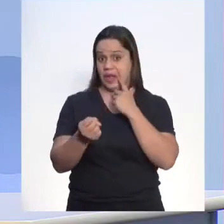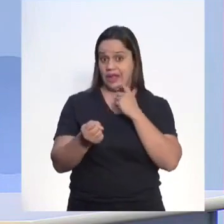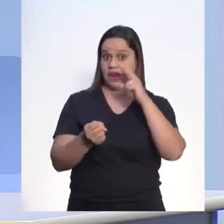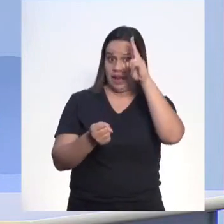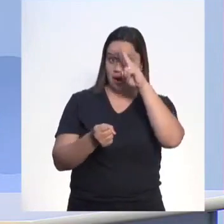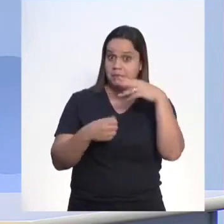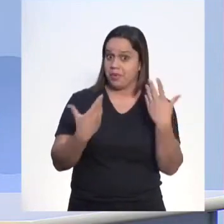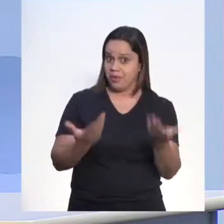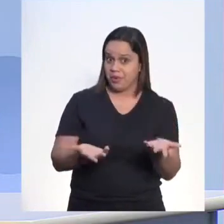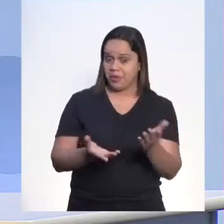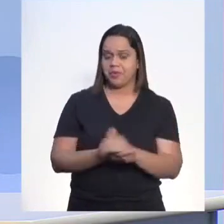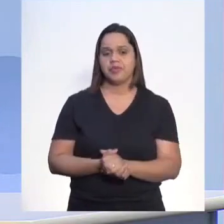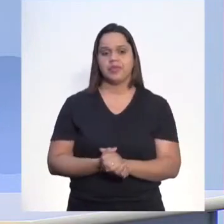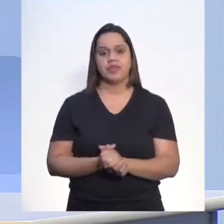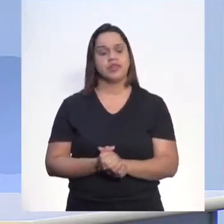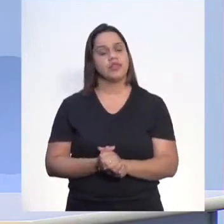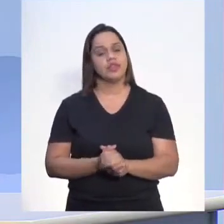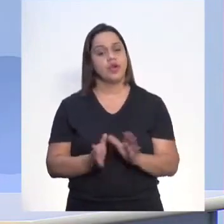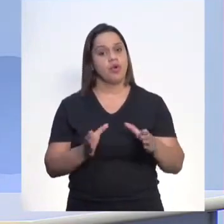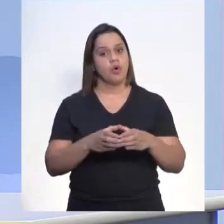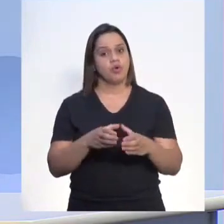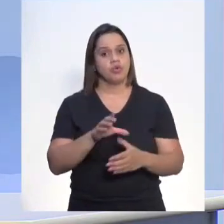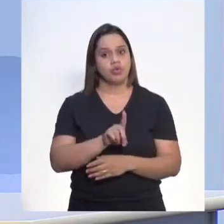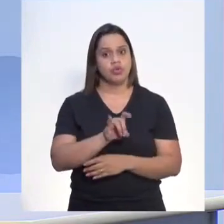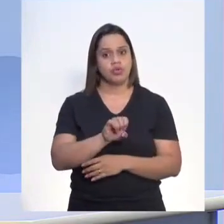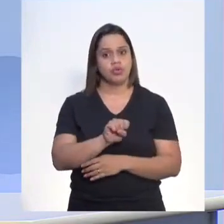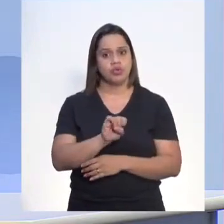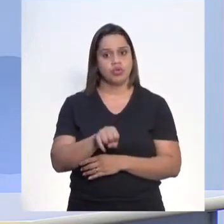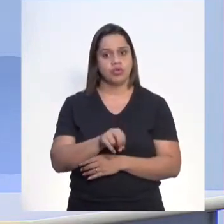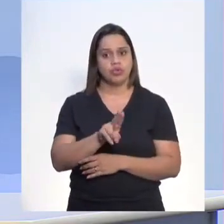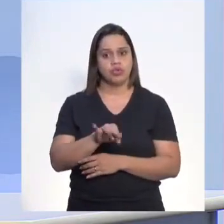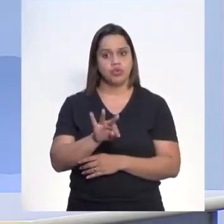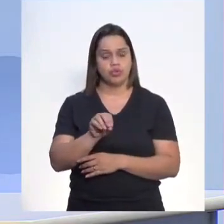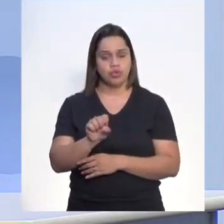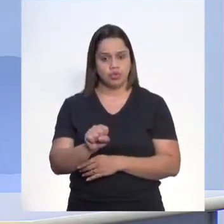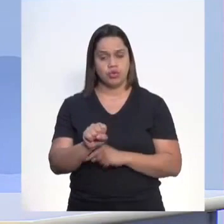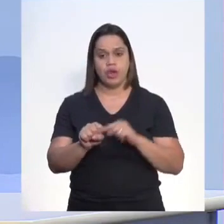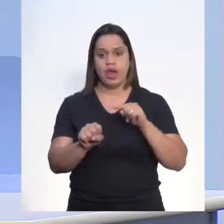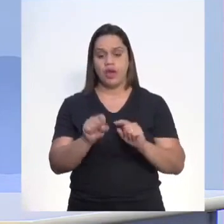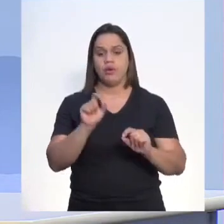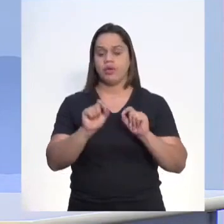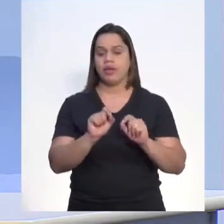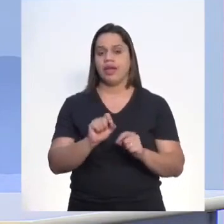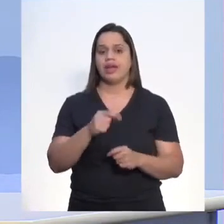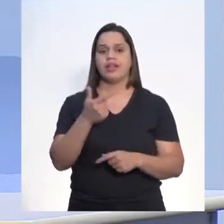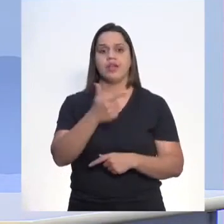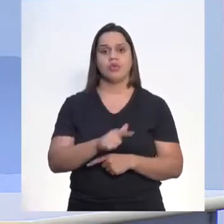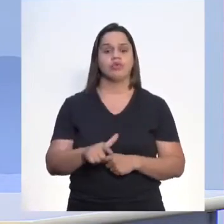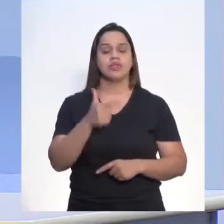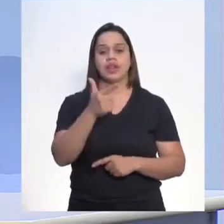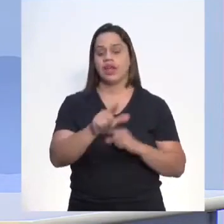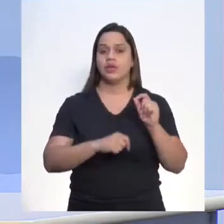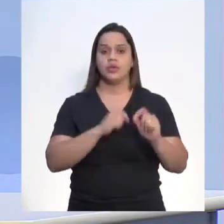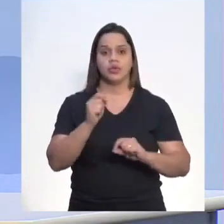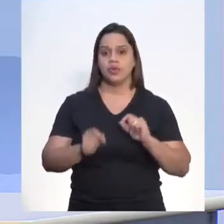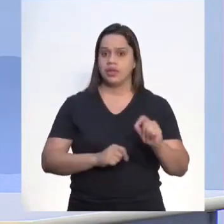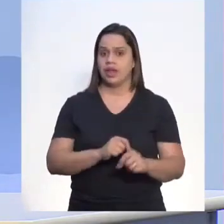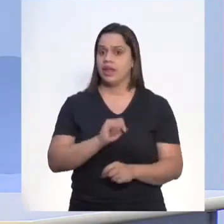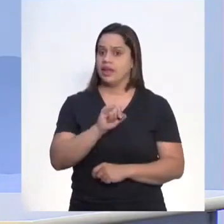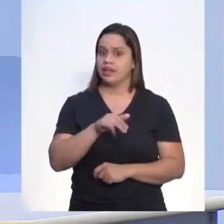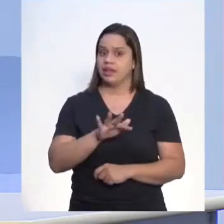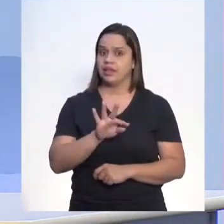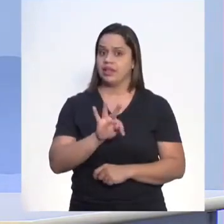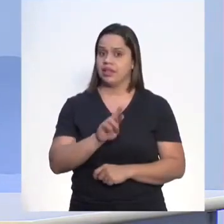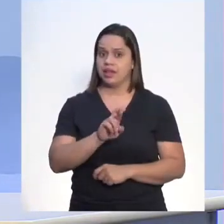né? Conjuntos disjuntos são aqueles conjuntos que não têm intersecção em comum. Isso